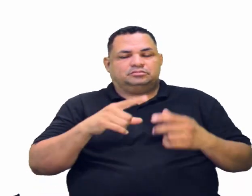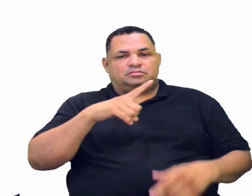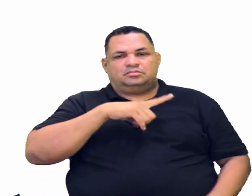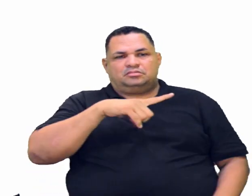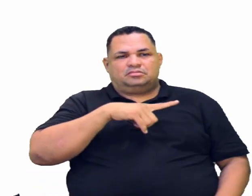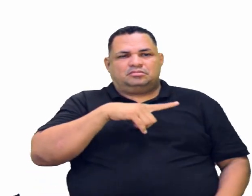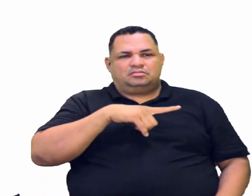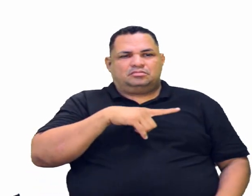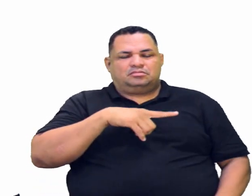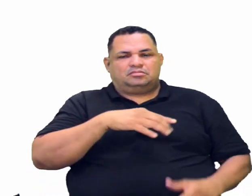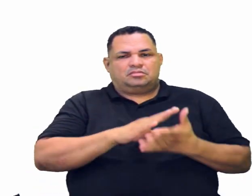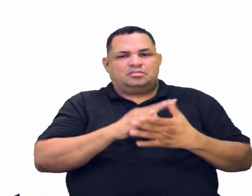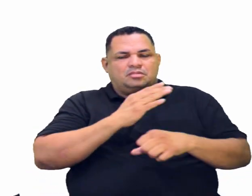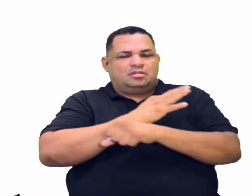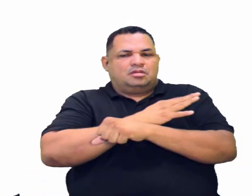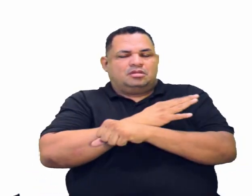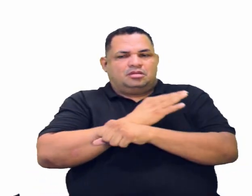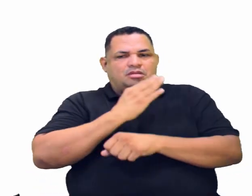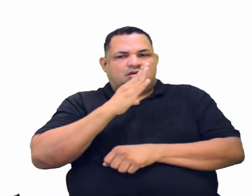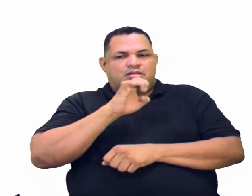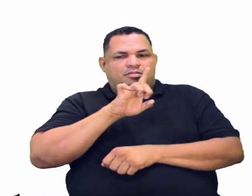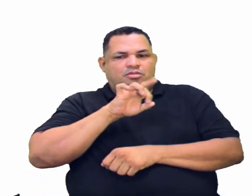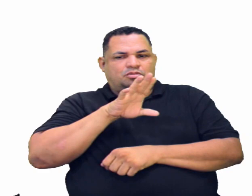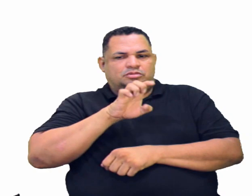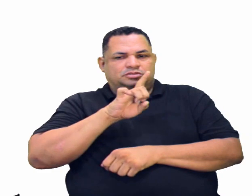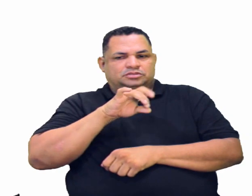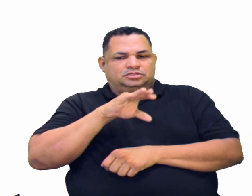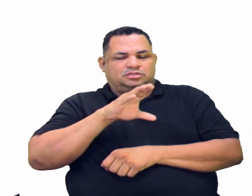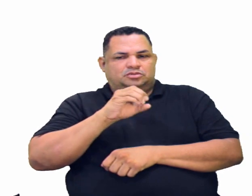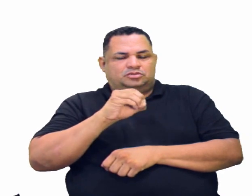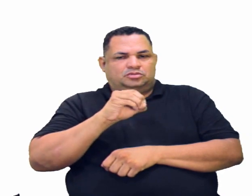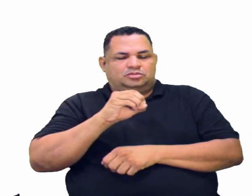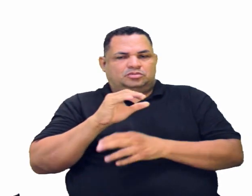obter um ácido carboxílico.